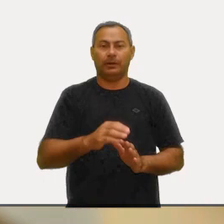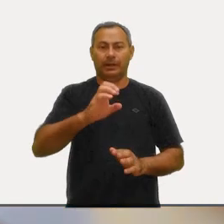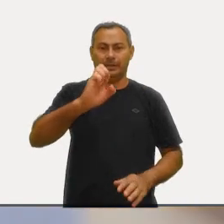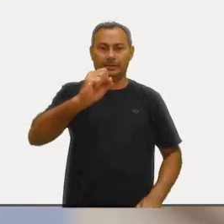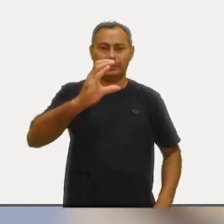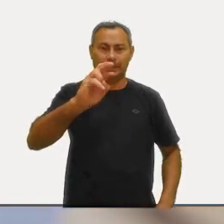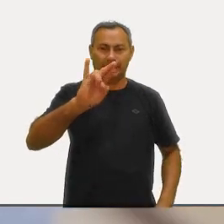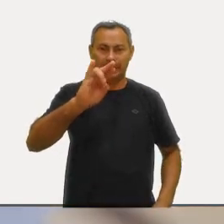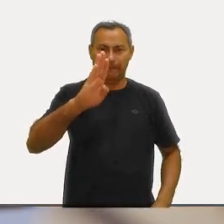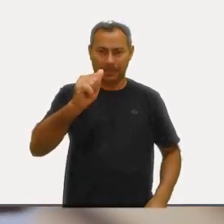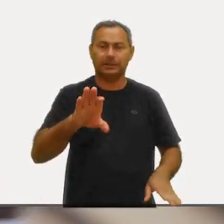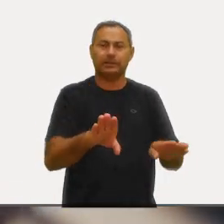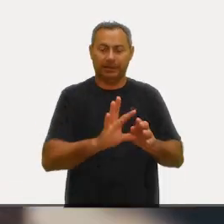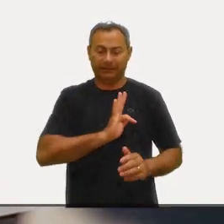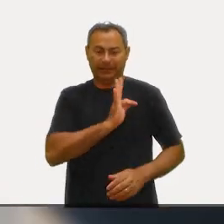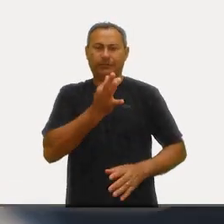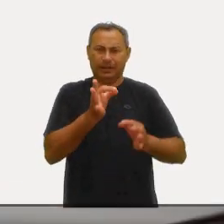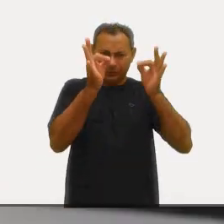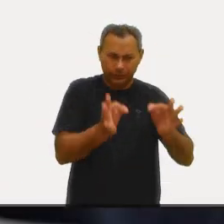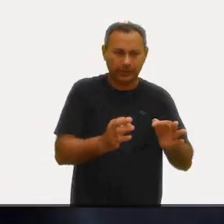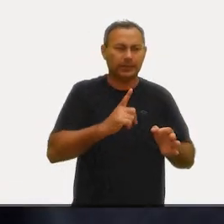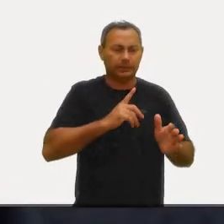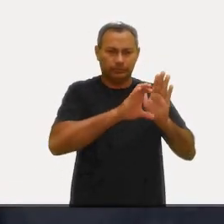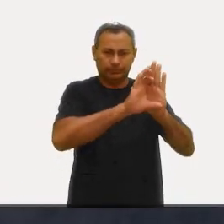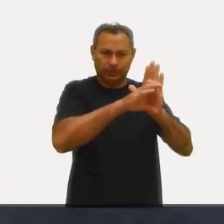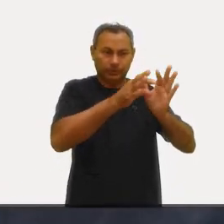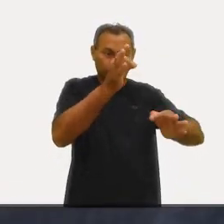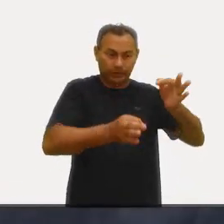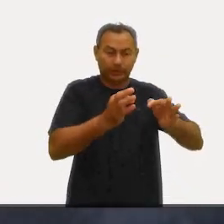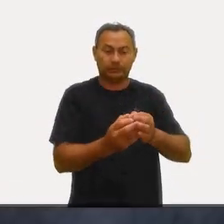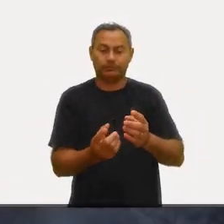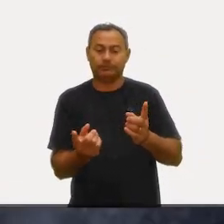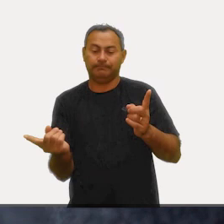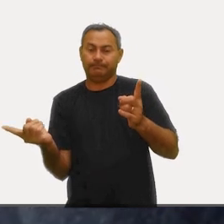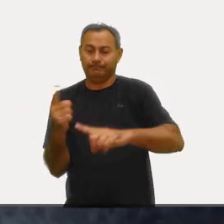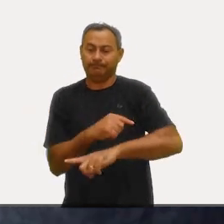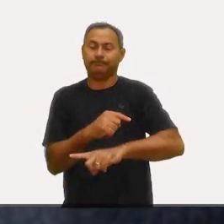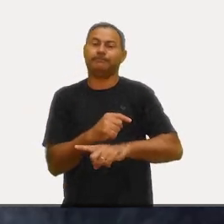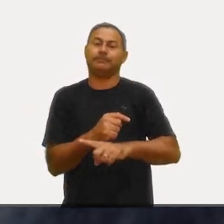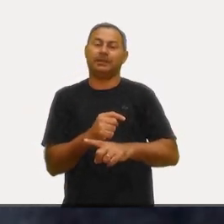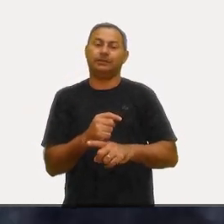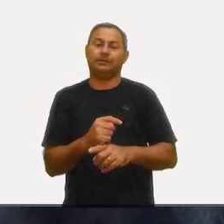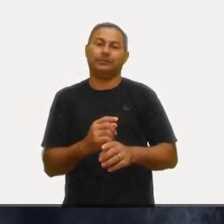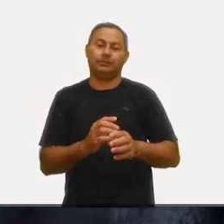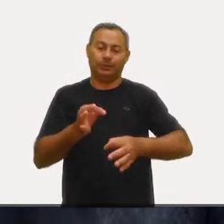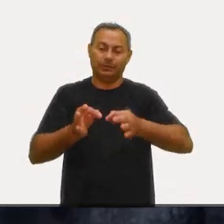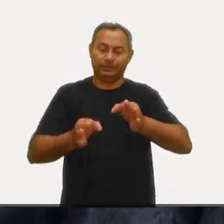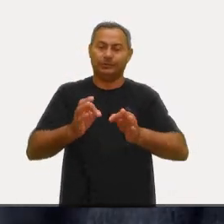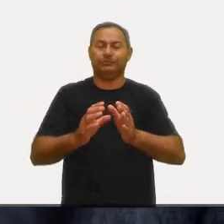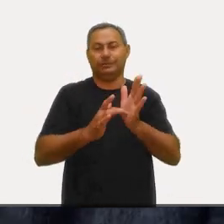Os escribas e fariseus eram justos? Eles tinham um conceito de justiça que batia de frente com o conceito que Jesus